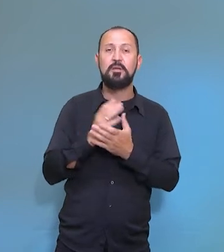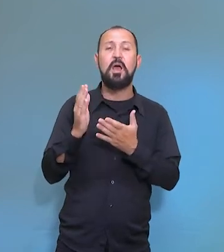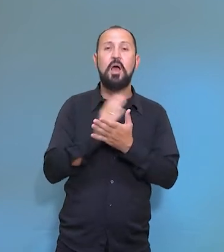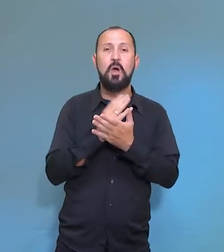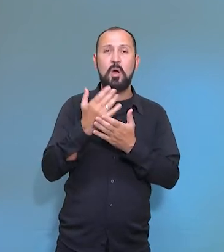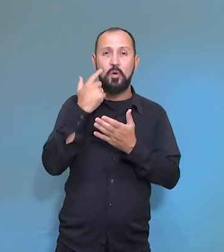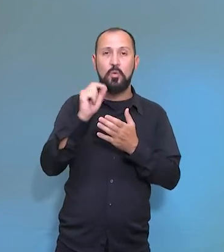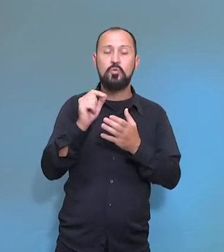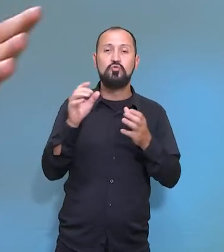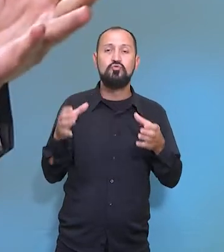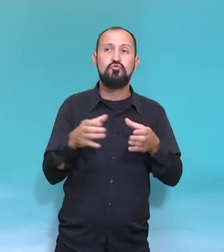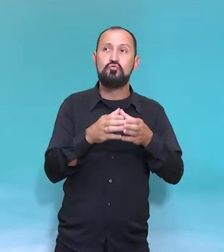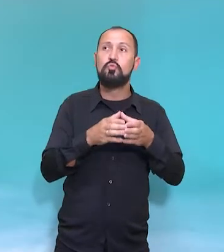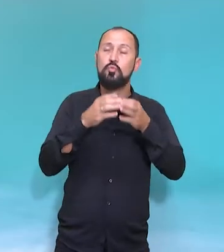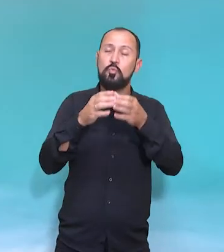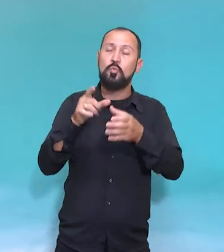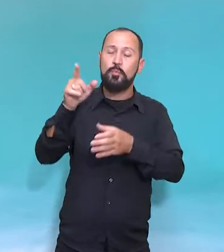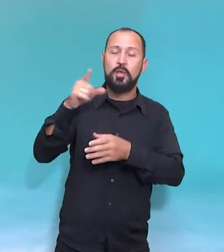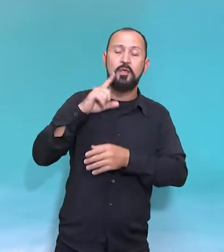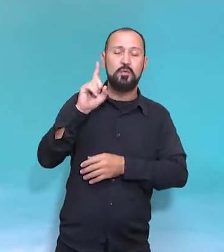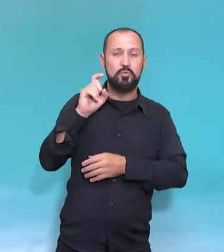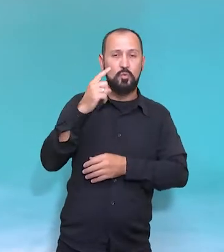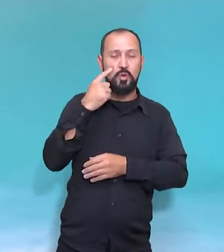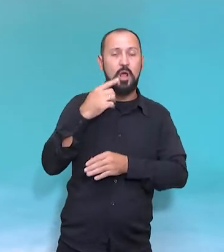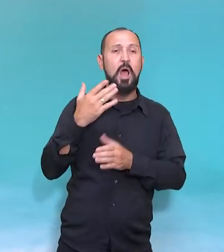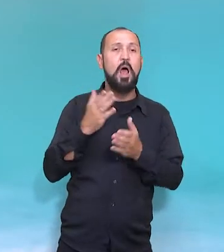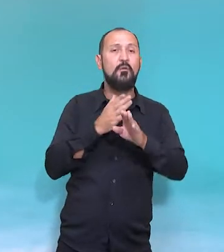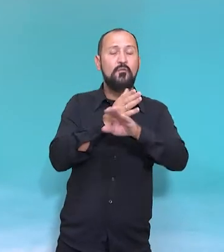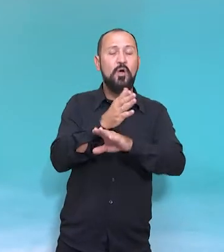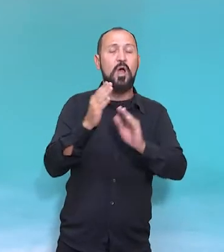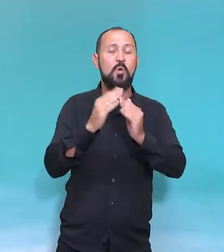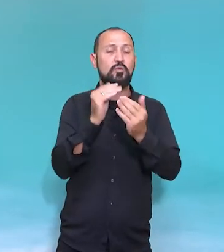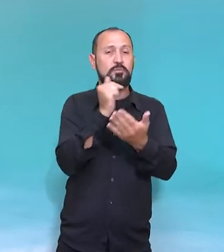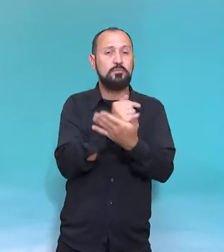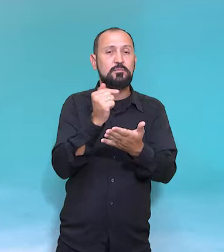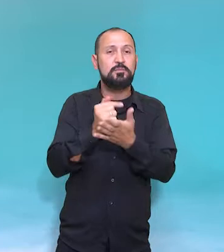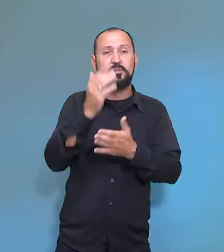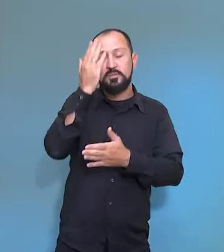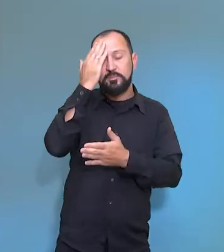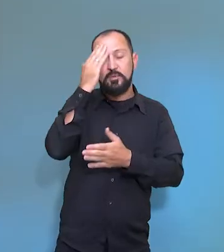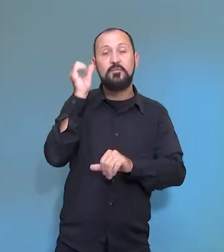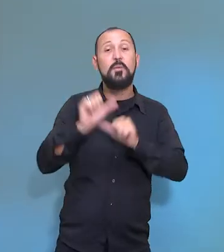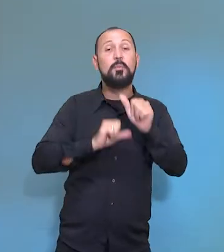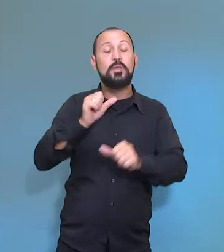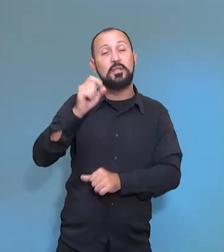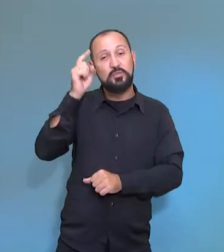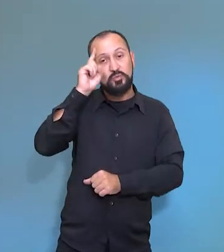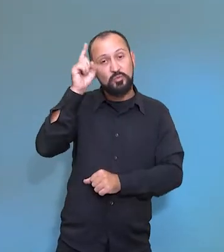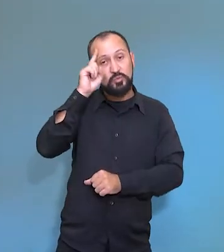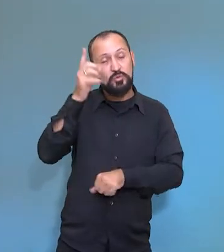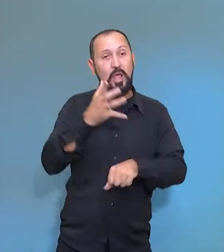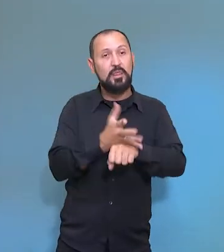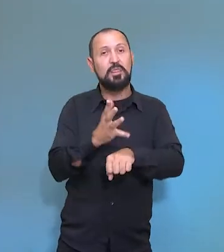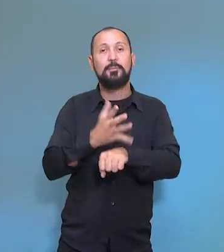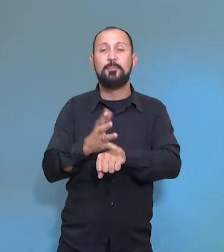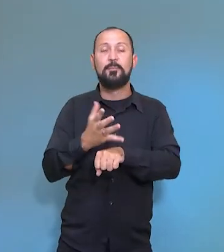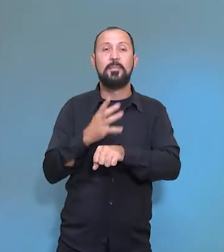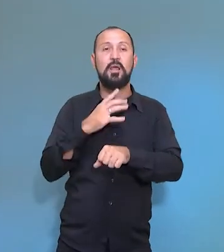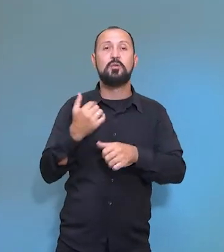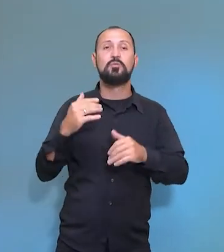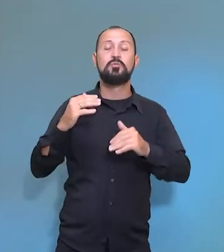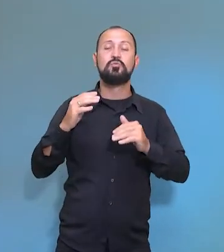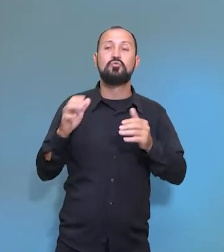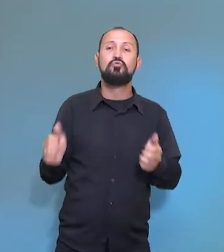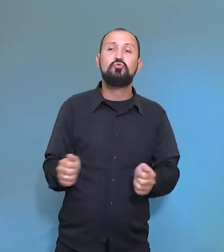de algumas diligências com o Bruno lá em Dourados, né? A gente visitou alguns cartórios, né, Bruno? Quero saber o que vai mudar na rotina prática e